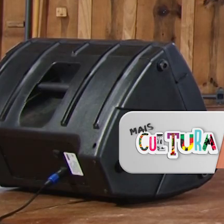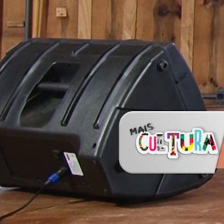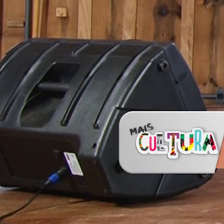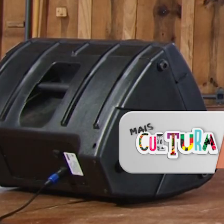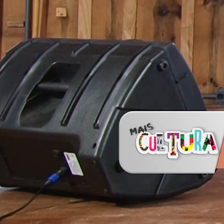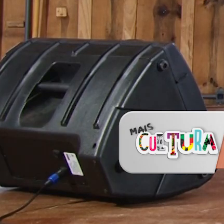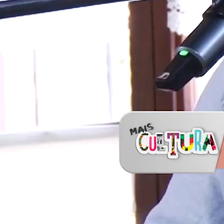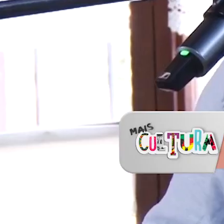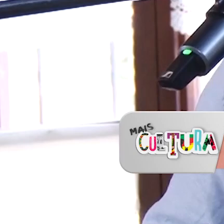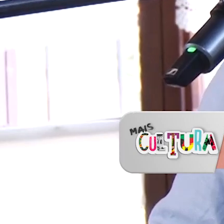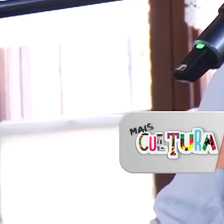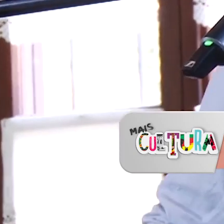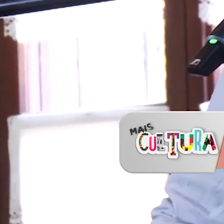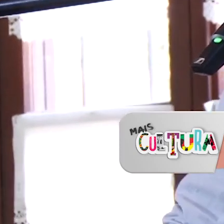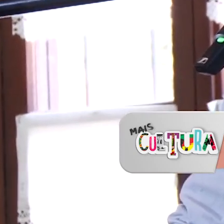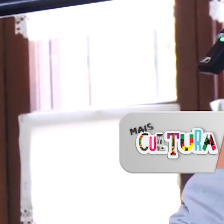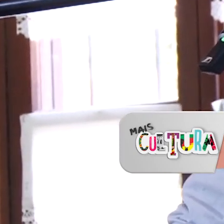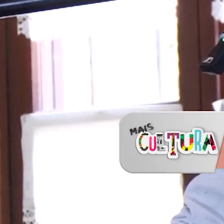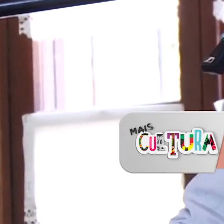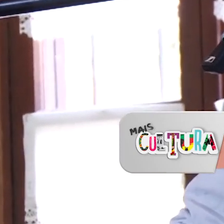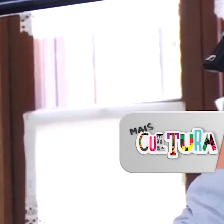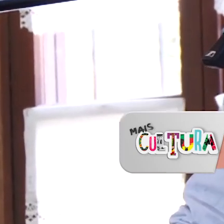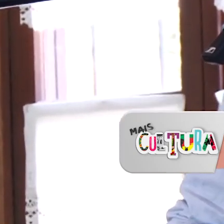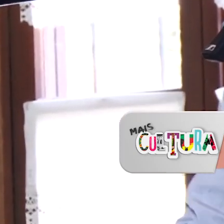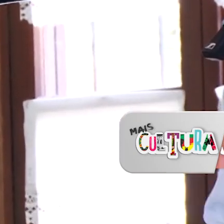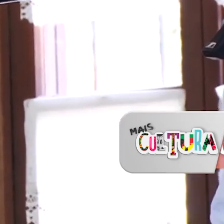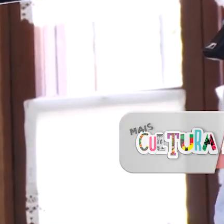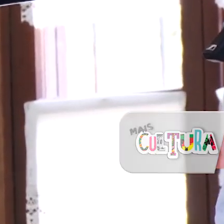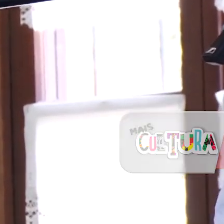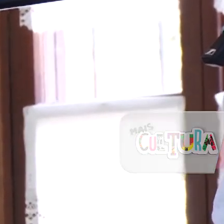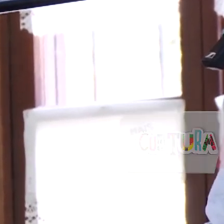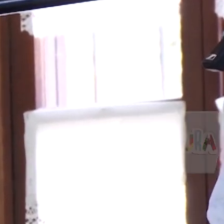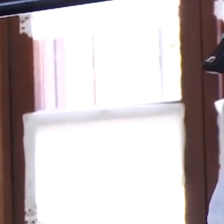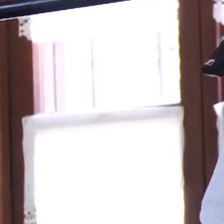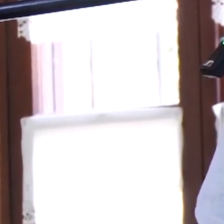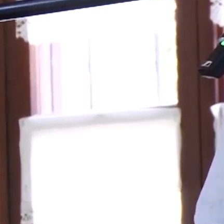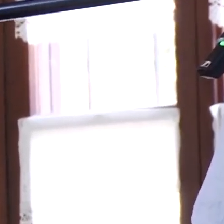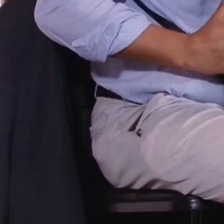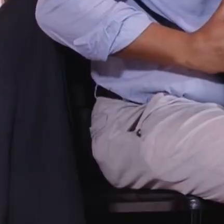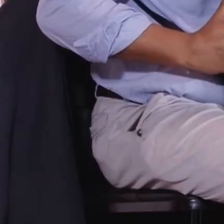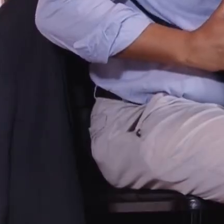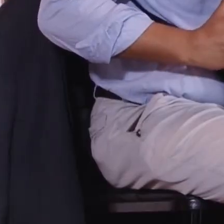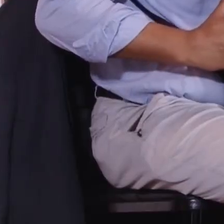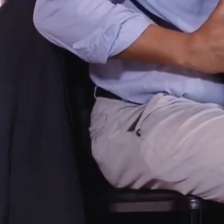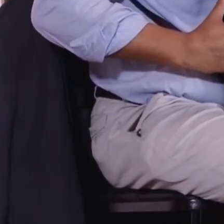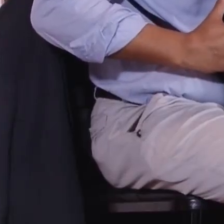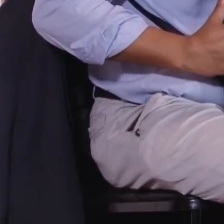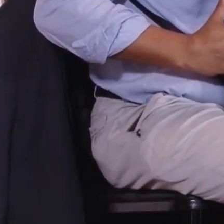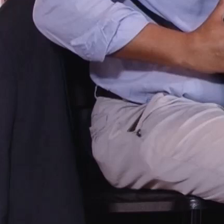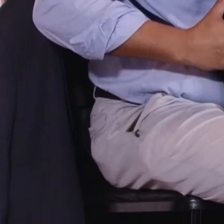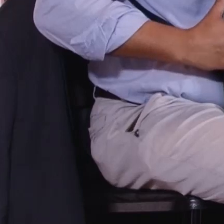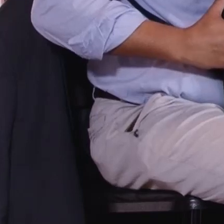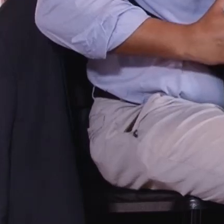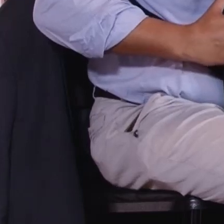Venho vindo de longe e muito tenho que andar, por isso